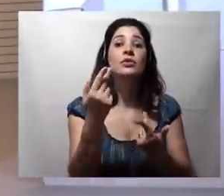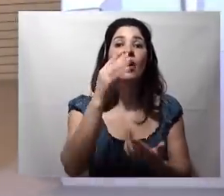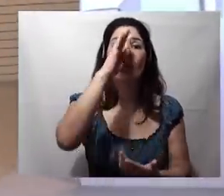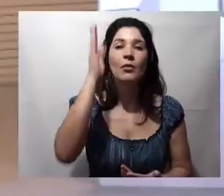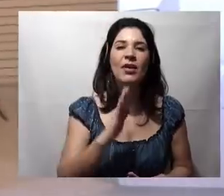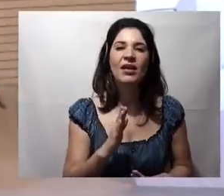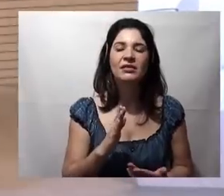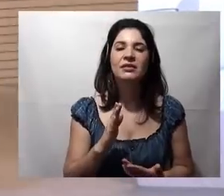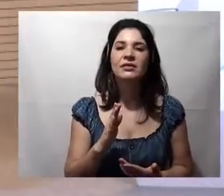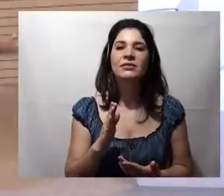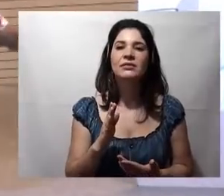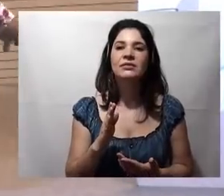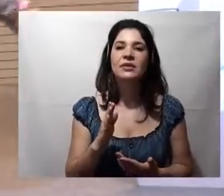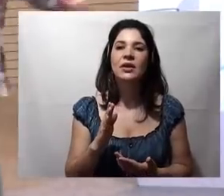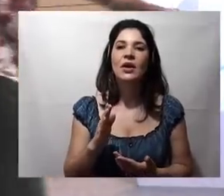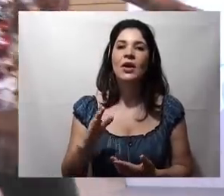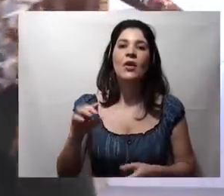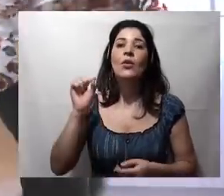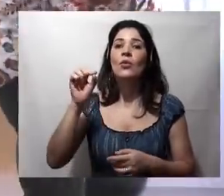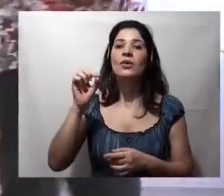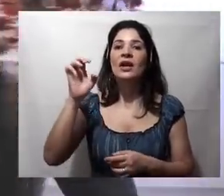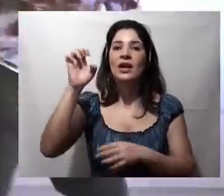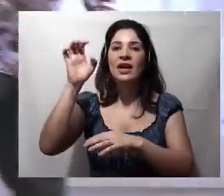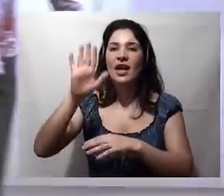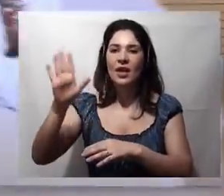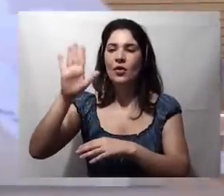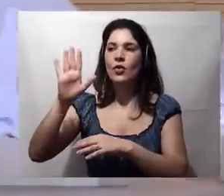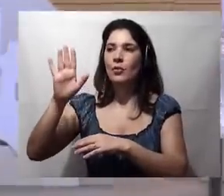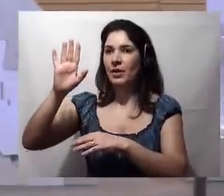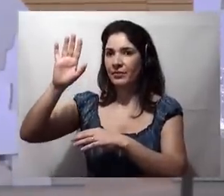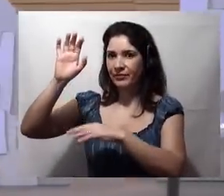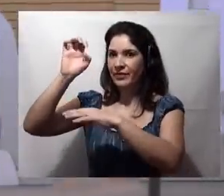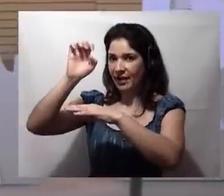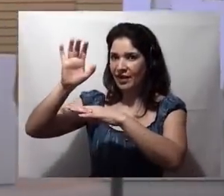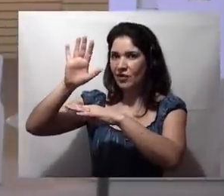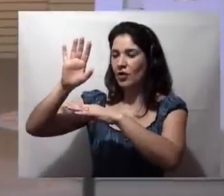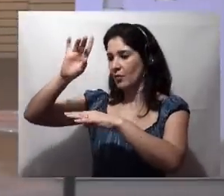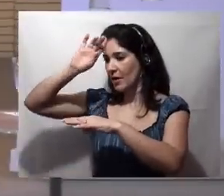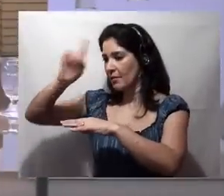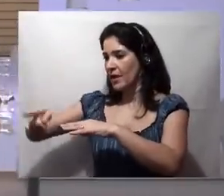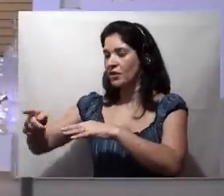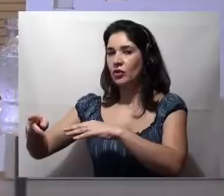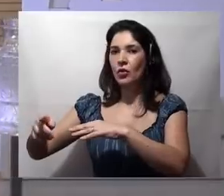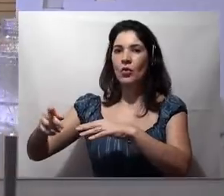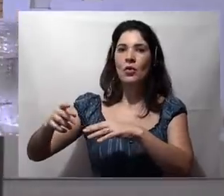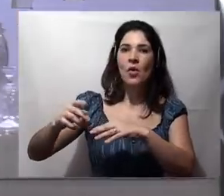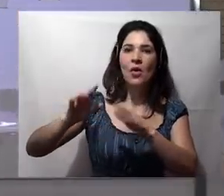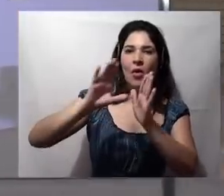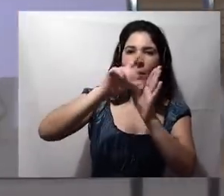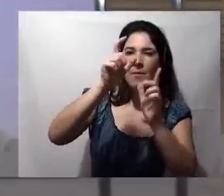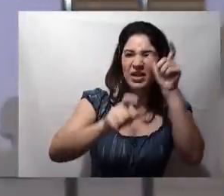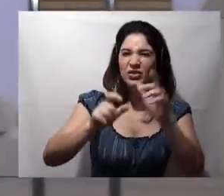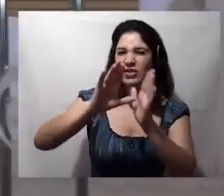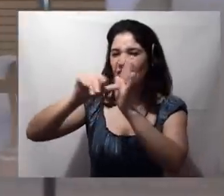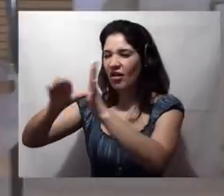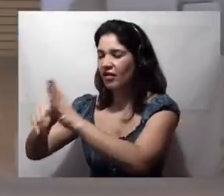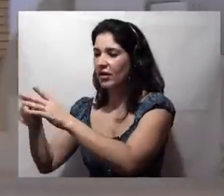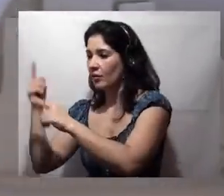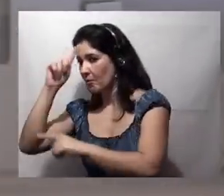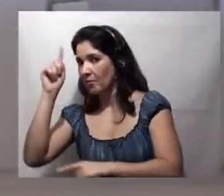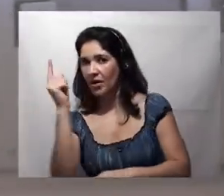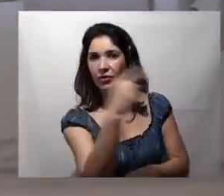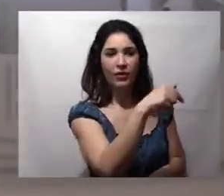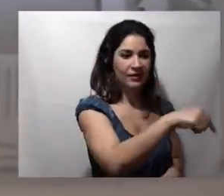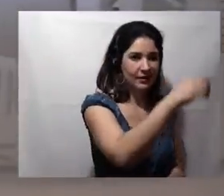bandidagem nunca leu zé tem então veja você levou para babilônia para